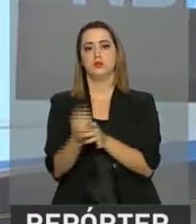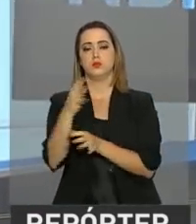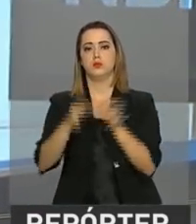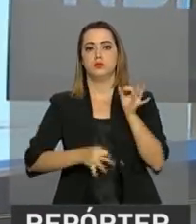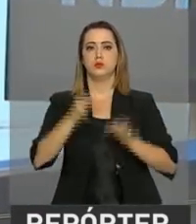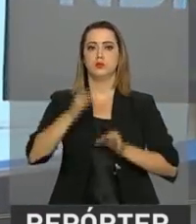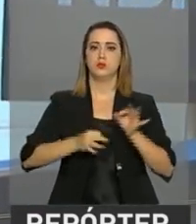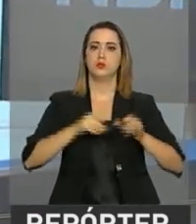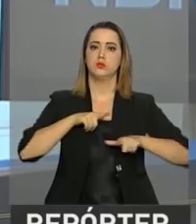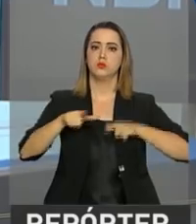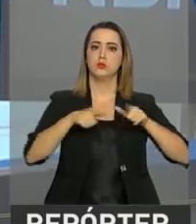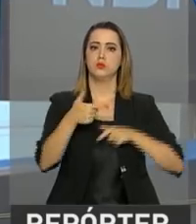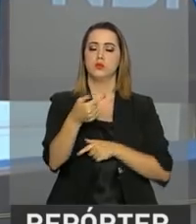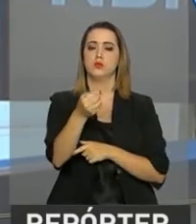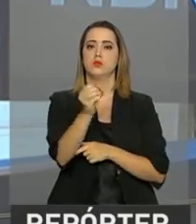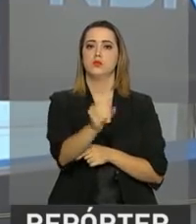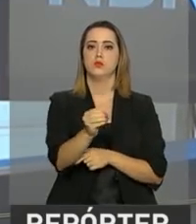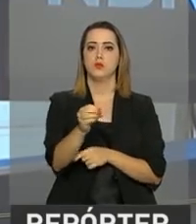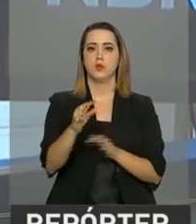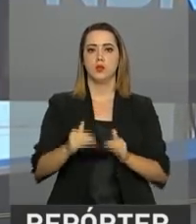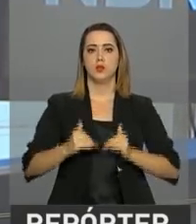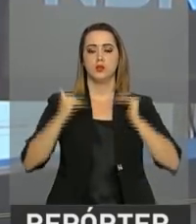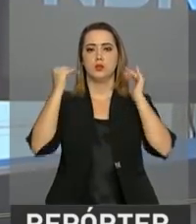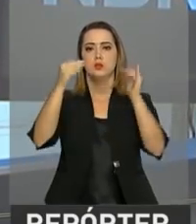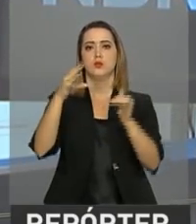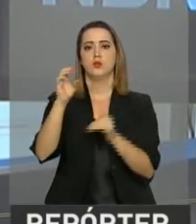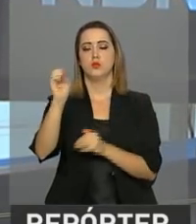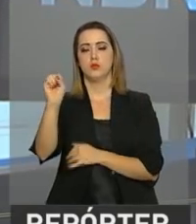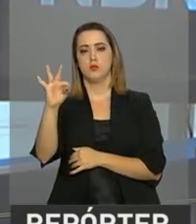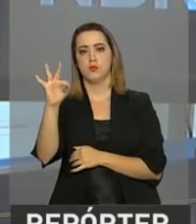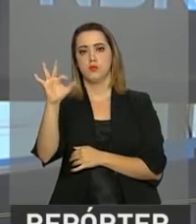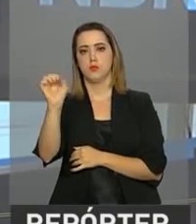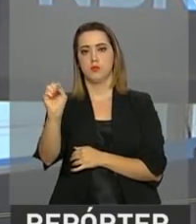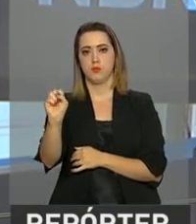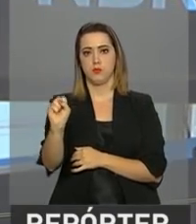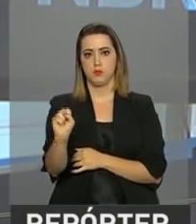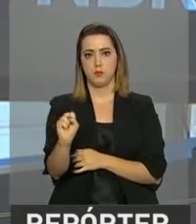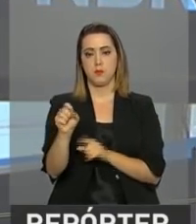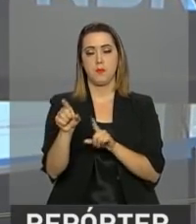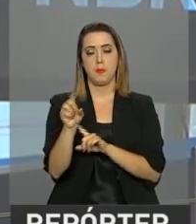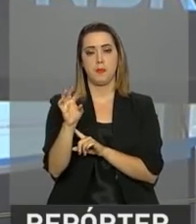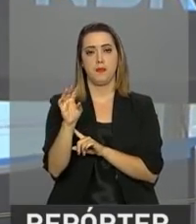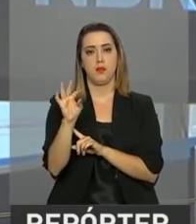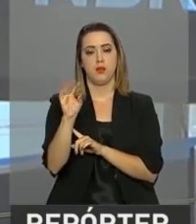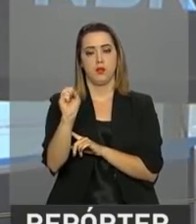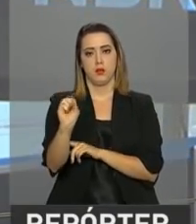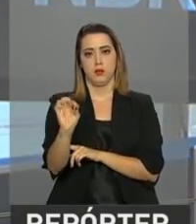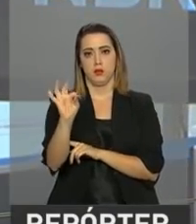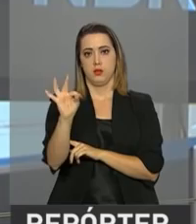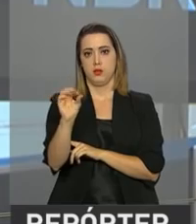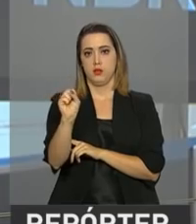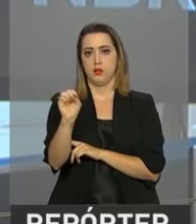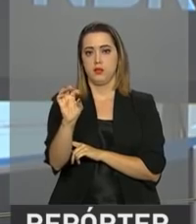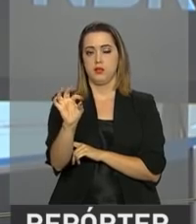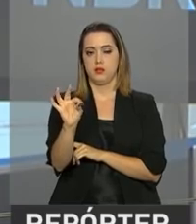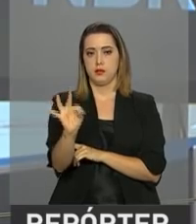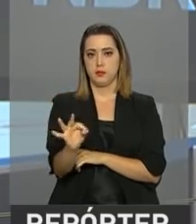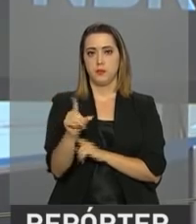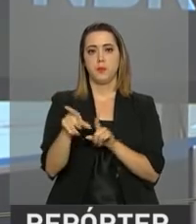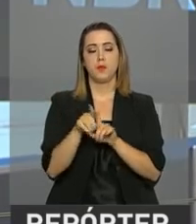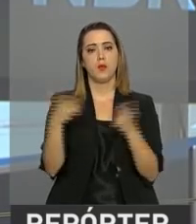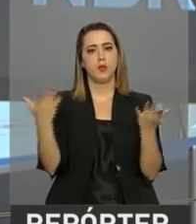Justiça do Trabalho e os 70 anos do Tribunal Superior do Trabalho nestas sete décadas os brasileiros tiveram muitas